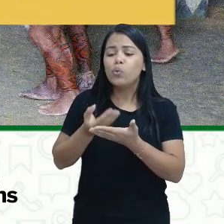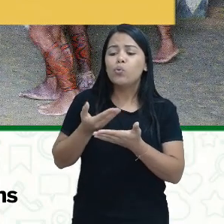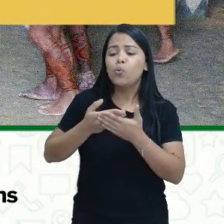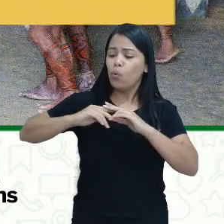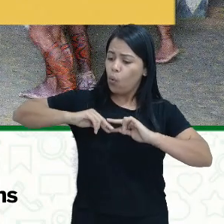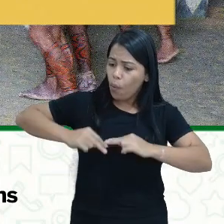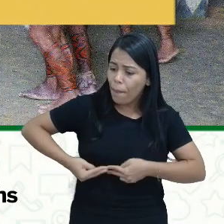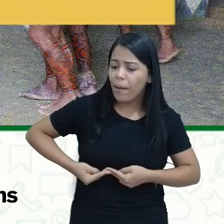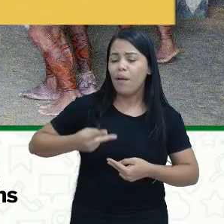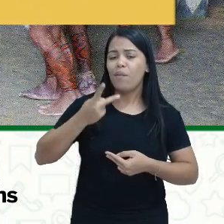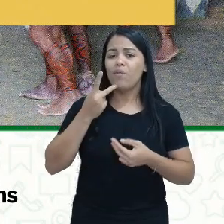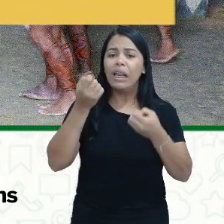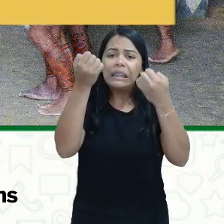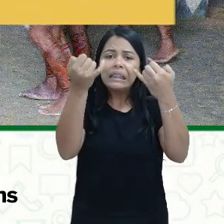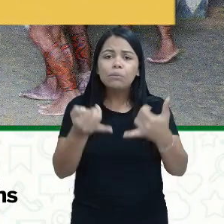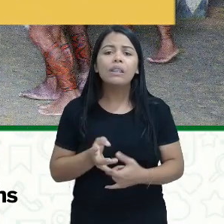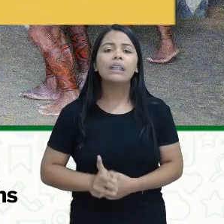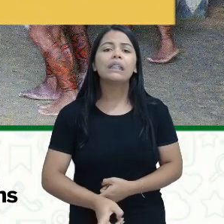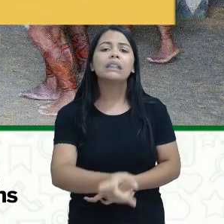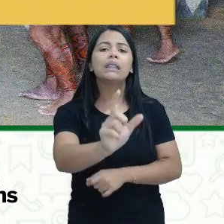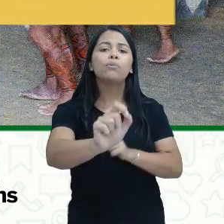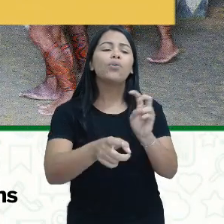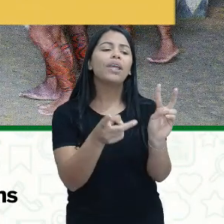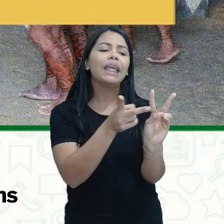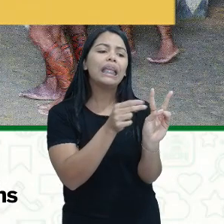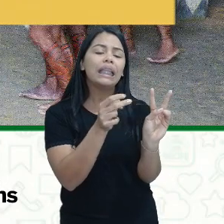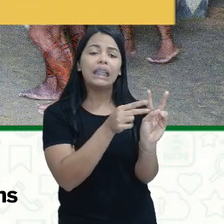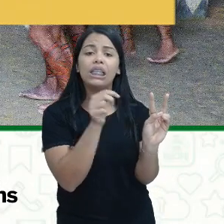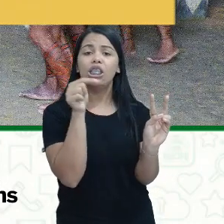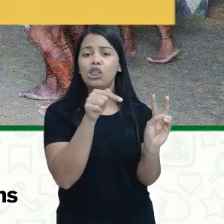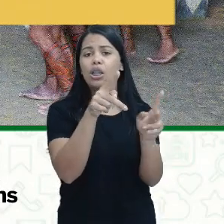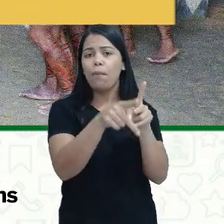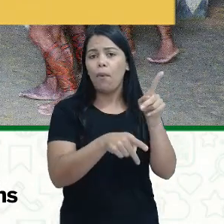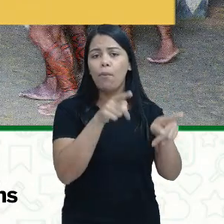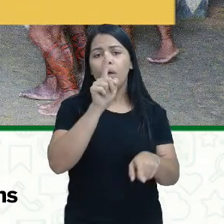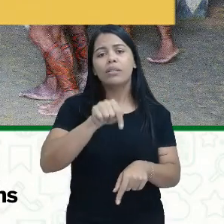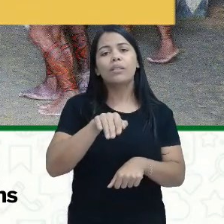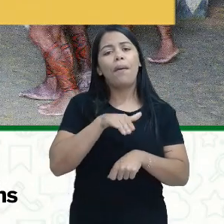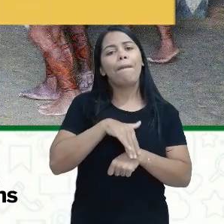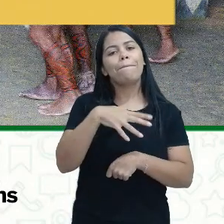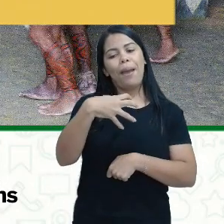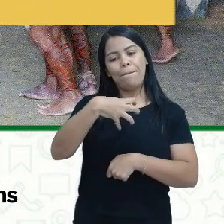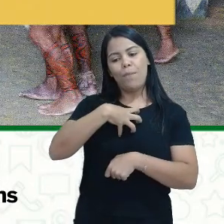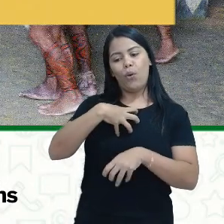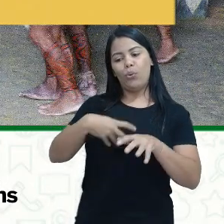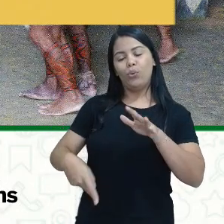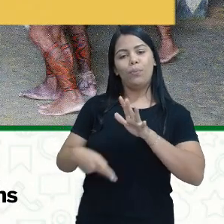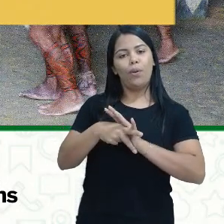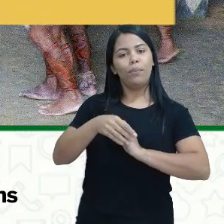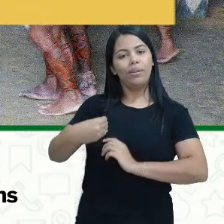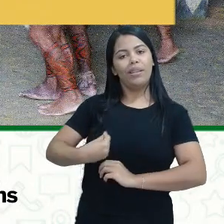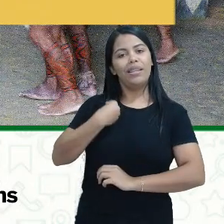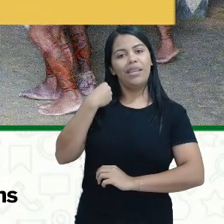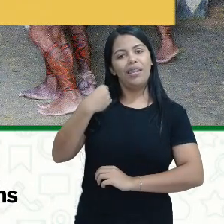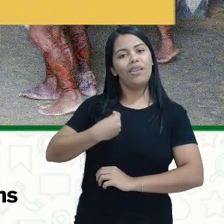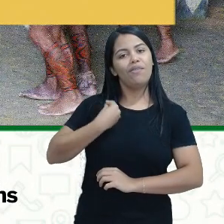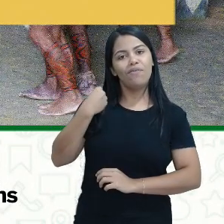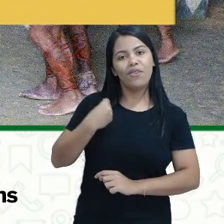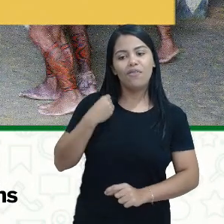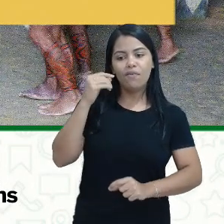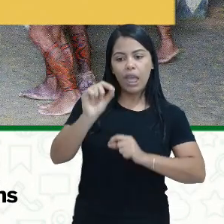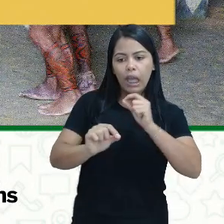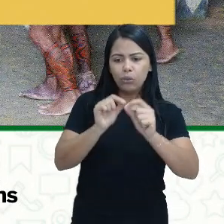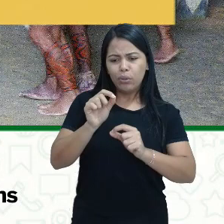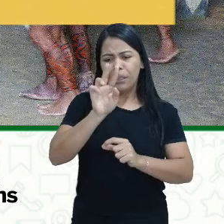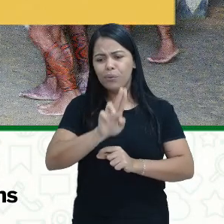que indígena é mais um modo de ser do que aparecer. Então, ou